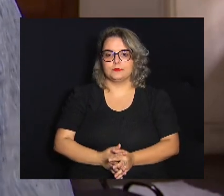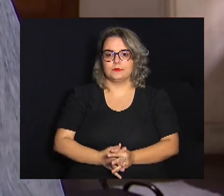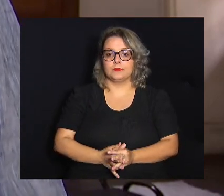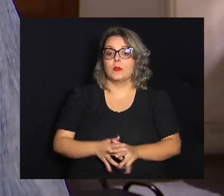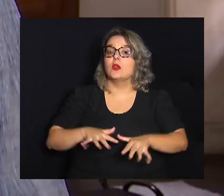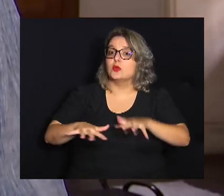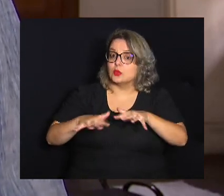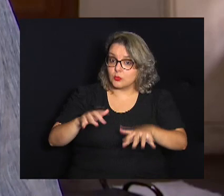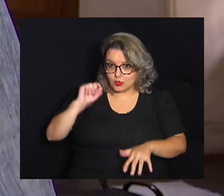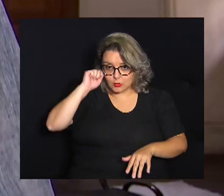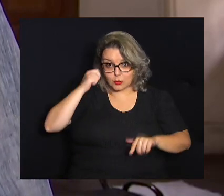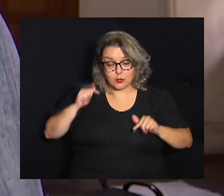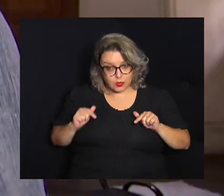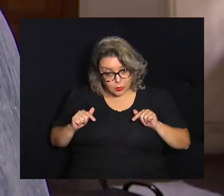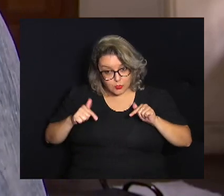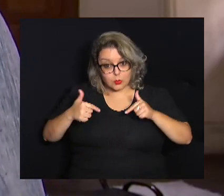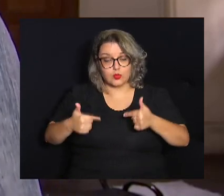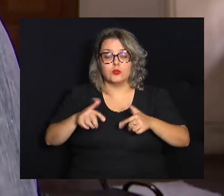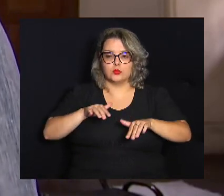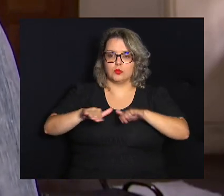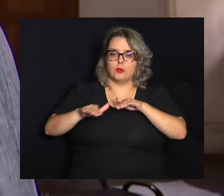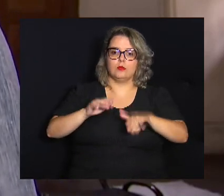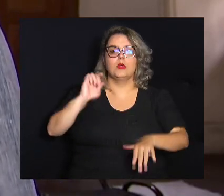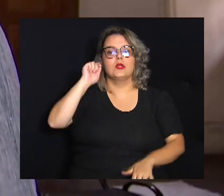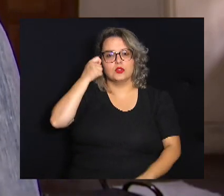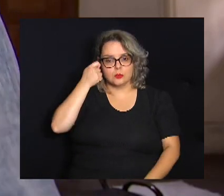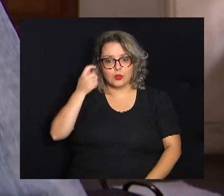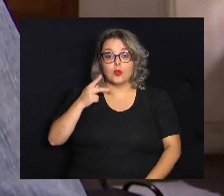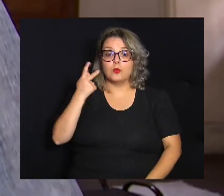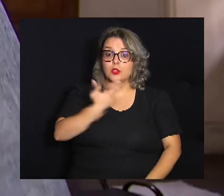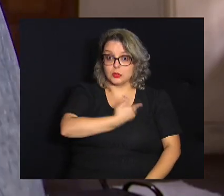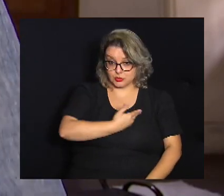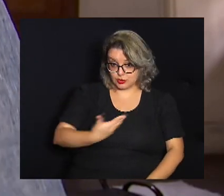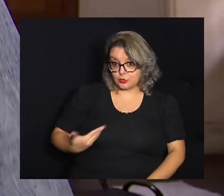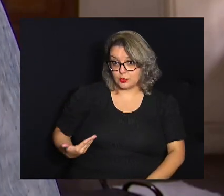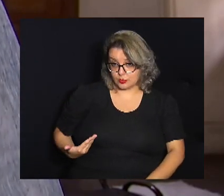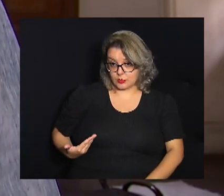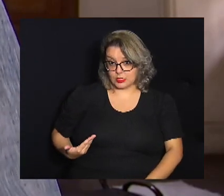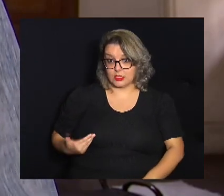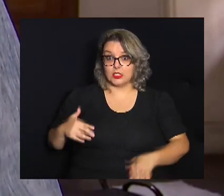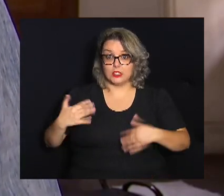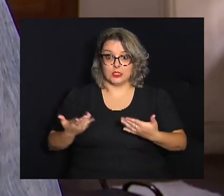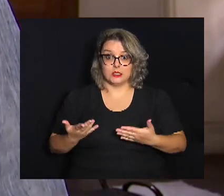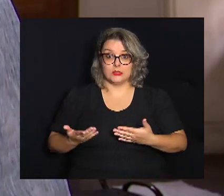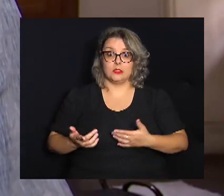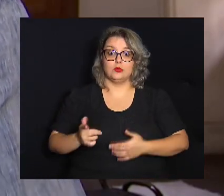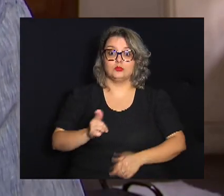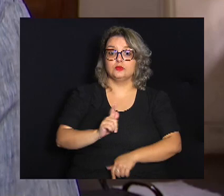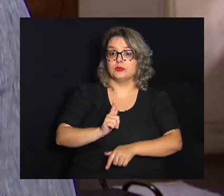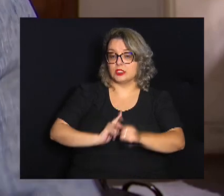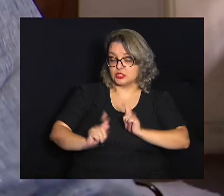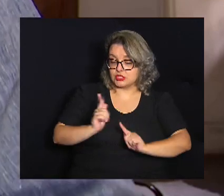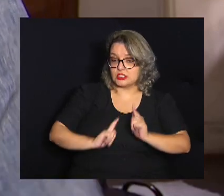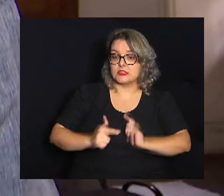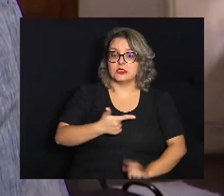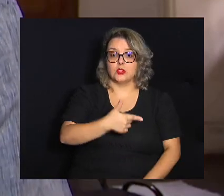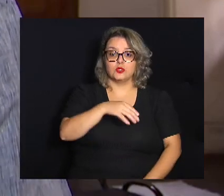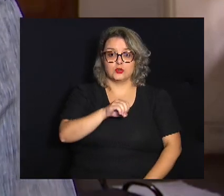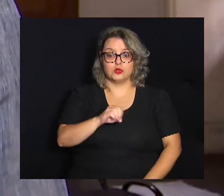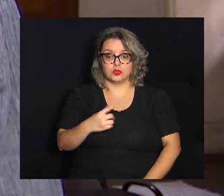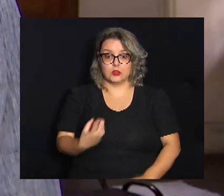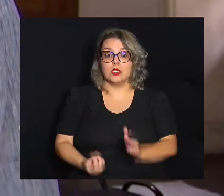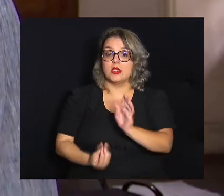negro, da luta do movimento negro por política pública, né? Então, na gestão de 2001, é criado dentro